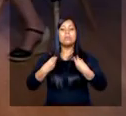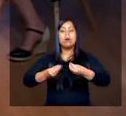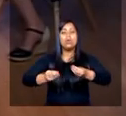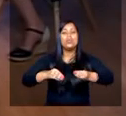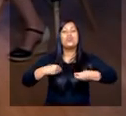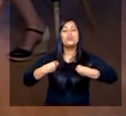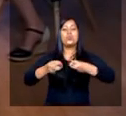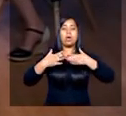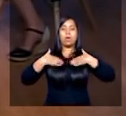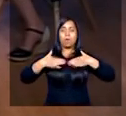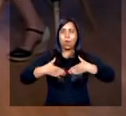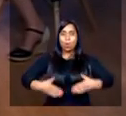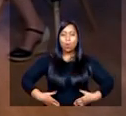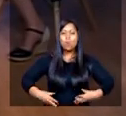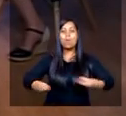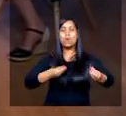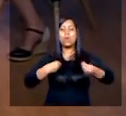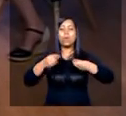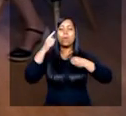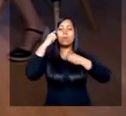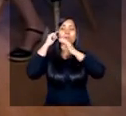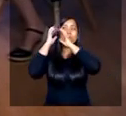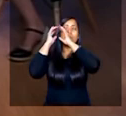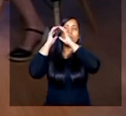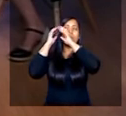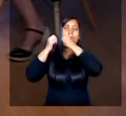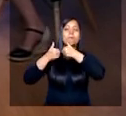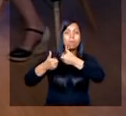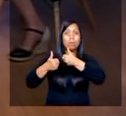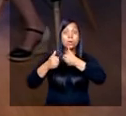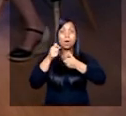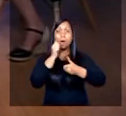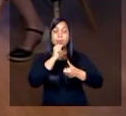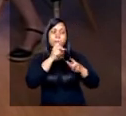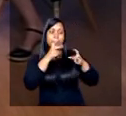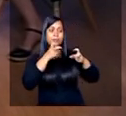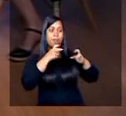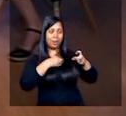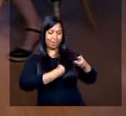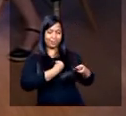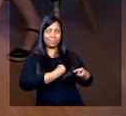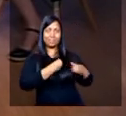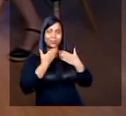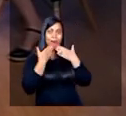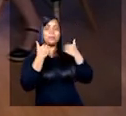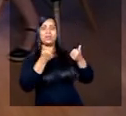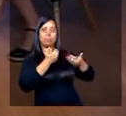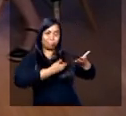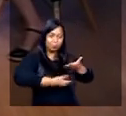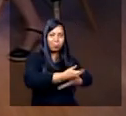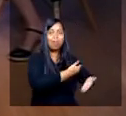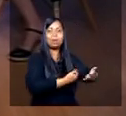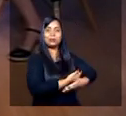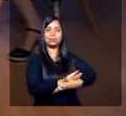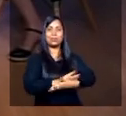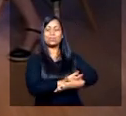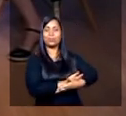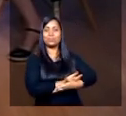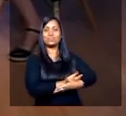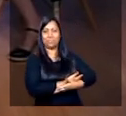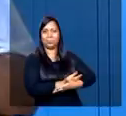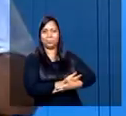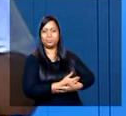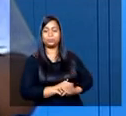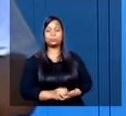relaxamento físico que psiquicamente organiza, a mãe percebendo isso, ela se organiza também na relação com esse bebê e a gente vai fazendo esse